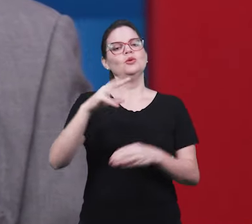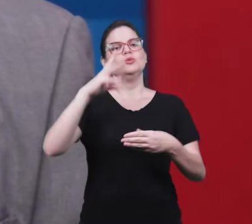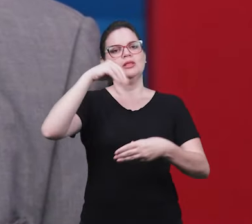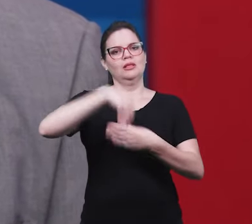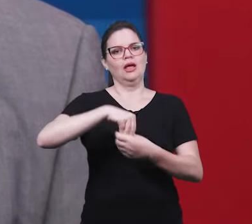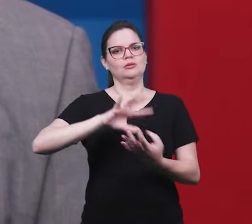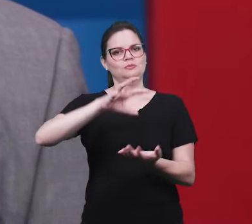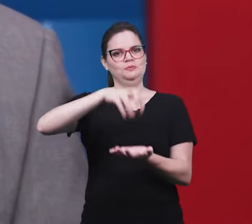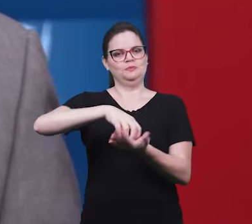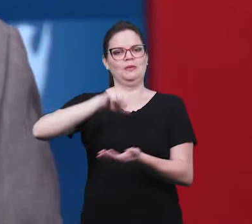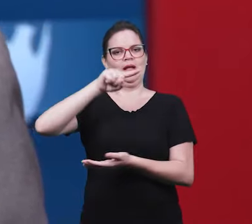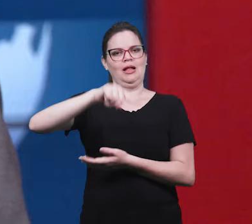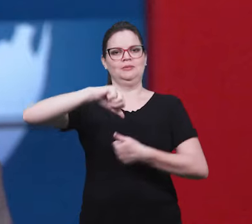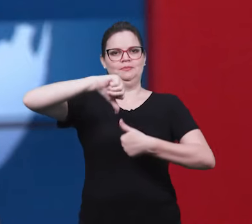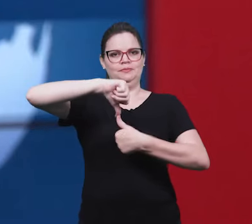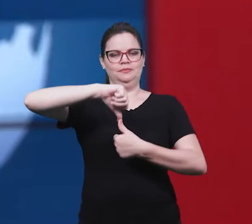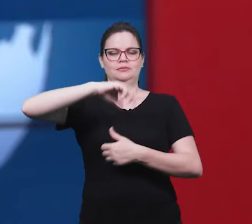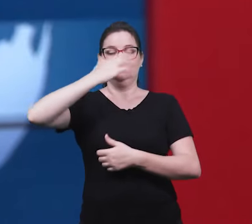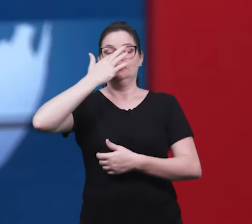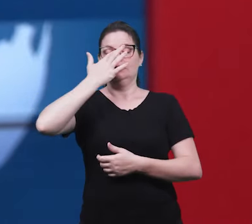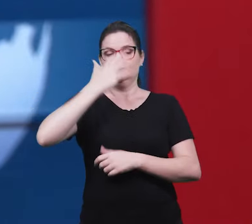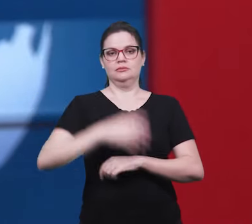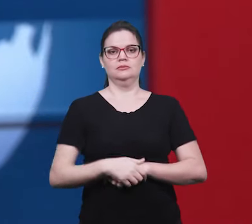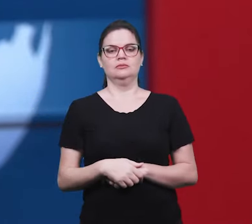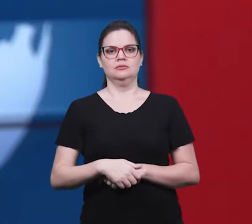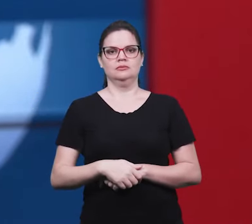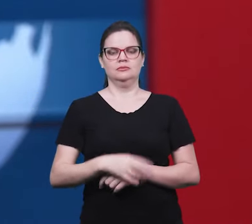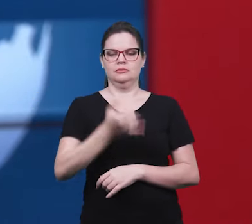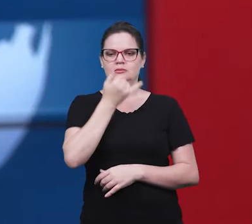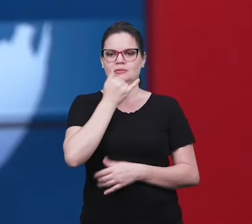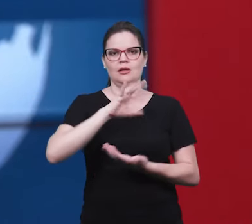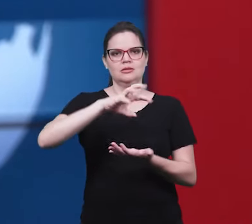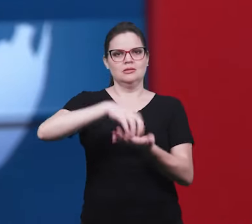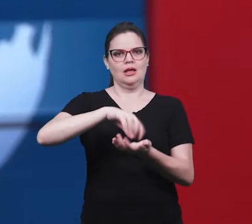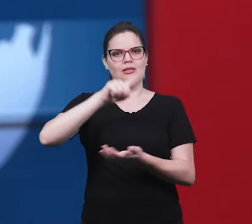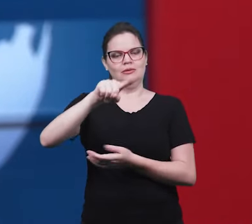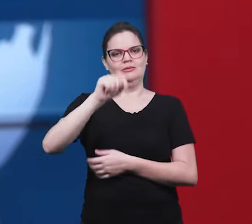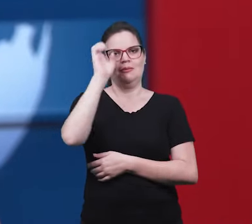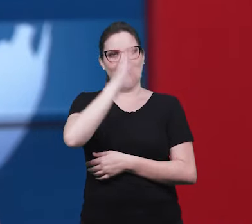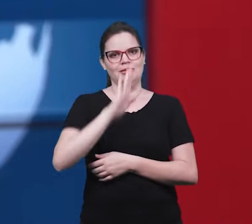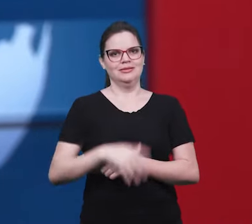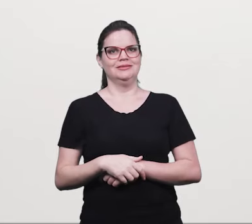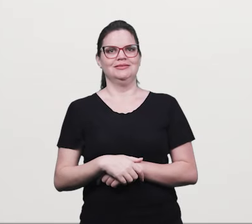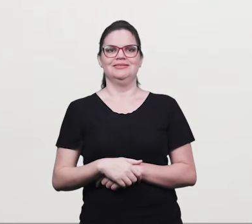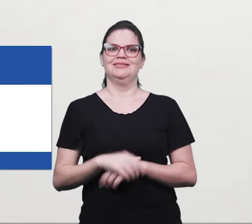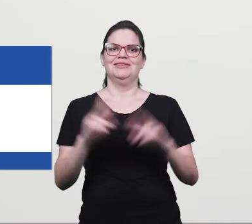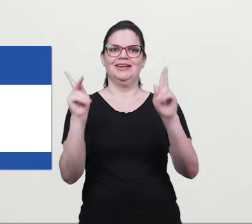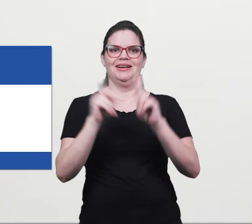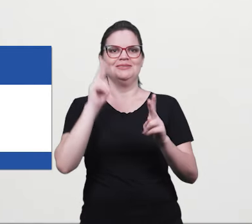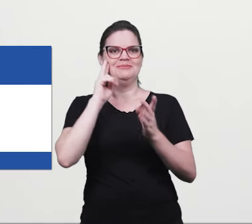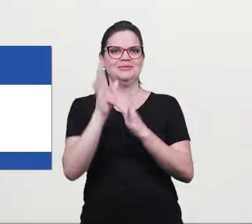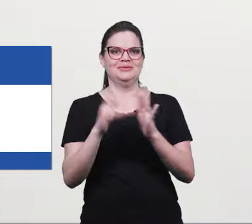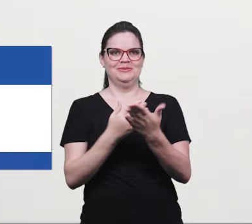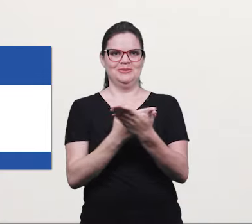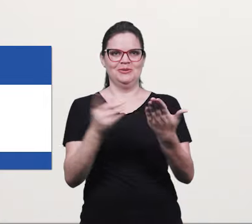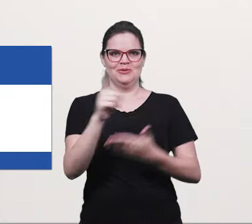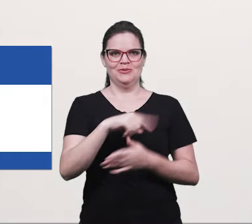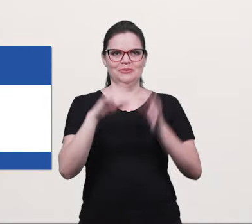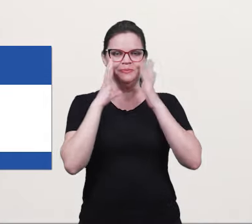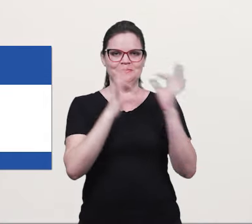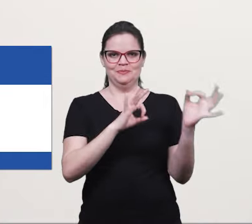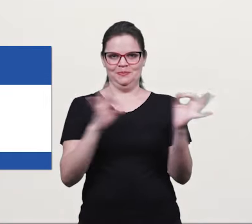oeste atenção notícias do centro oeste vamos diretamente com a nossa irmã Rane bzeek saudações a você que nos acompanha